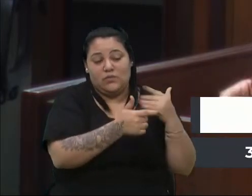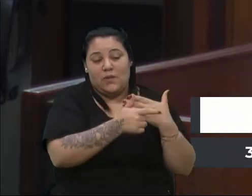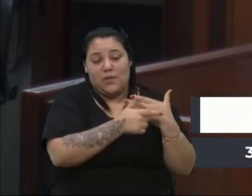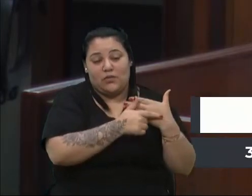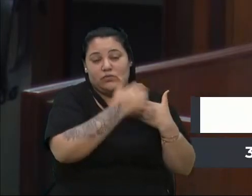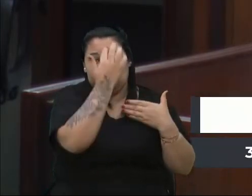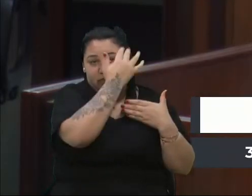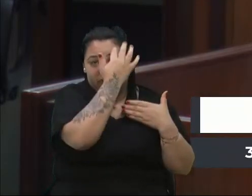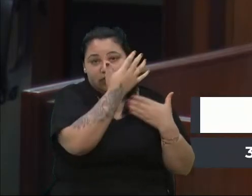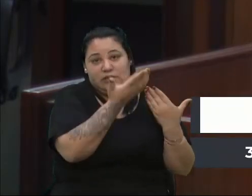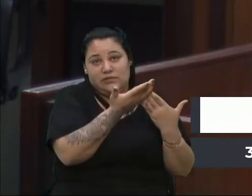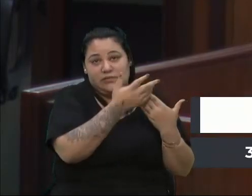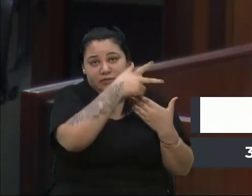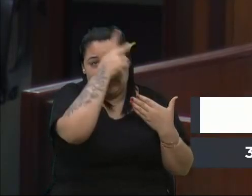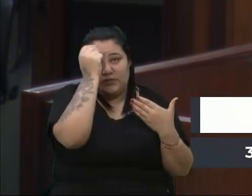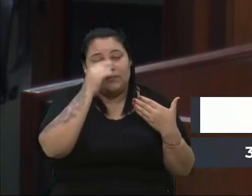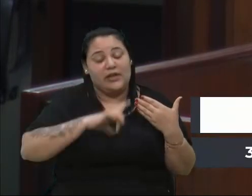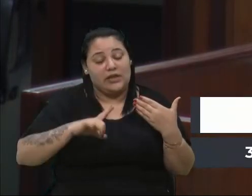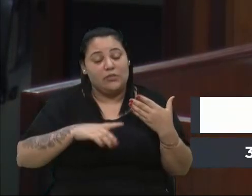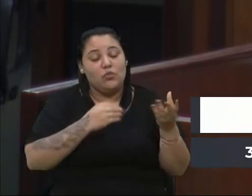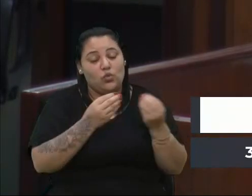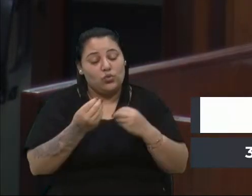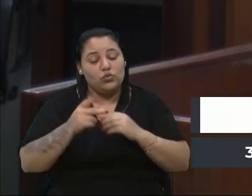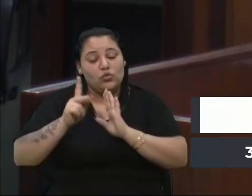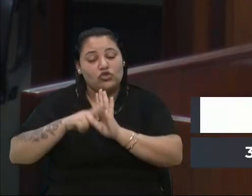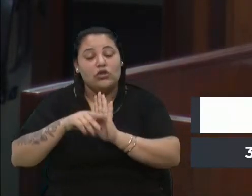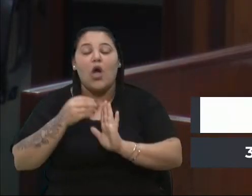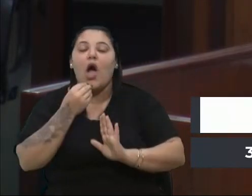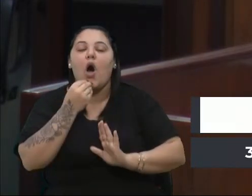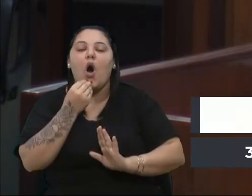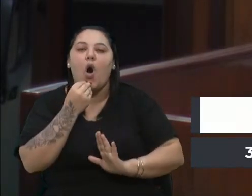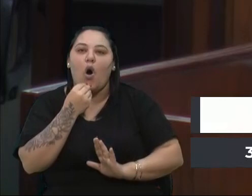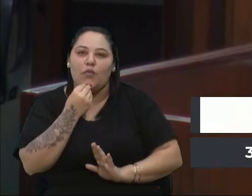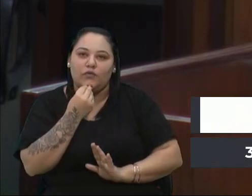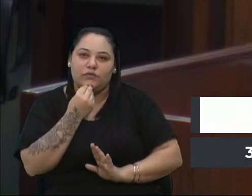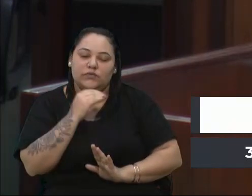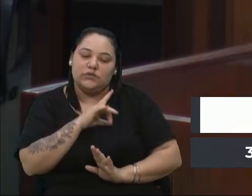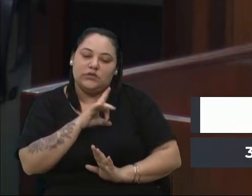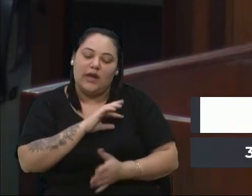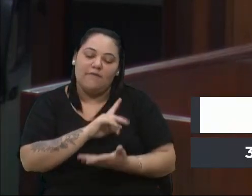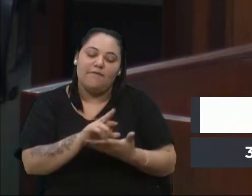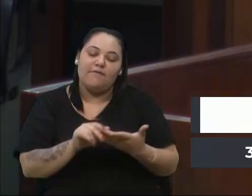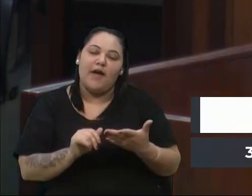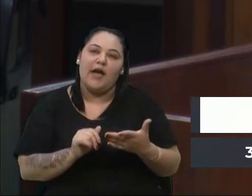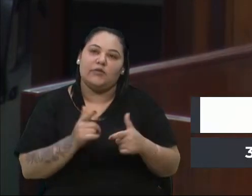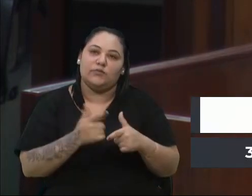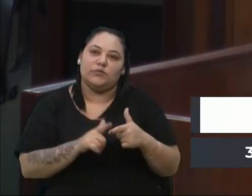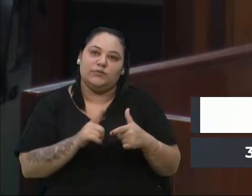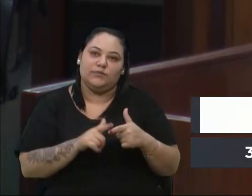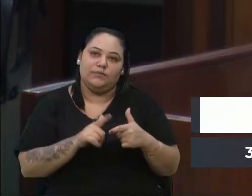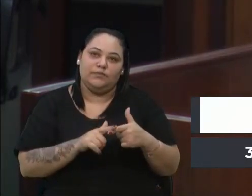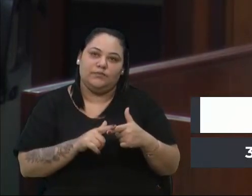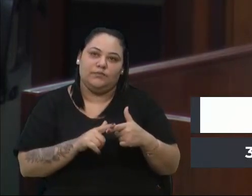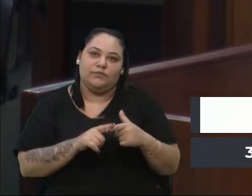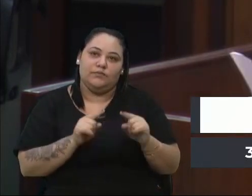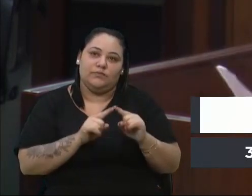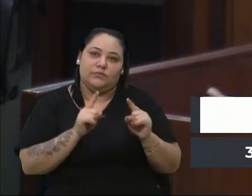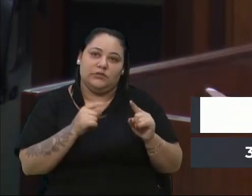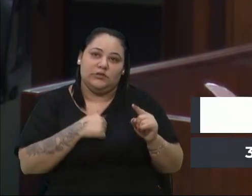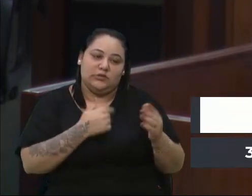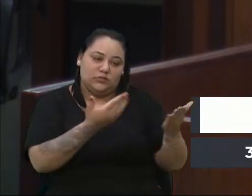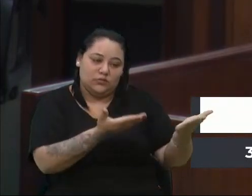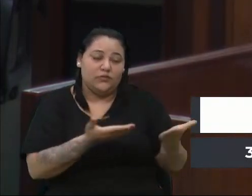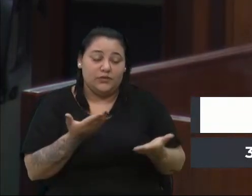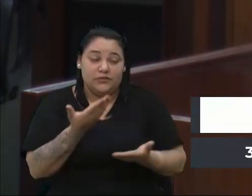muito mais projeto. É claro que Caxias do Sul tem problema, vários e vários problemas, mas eu convido o senhor